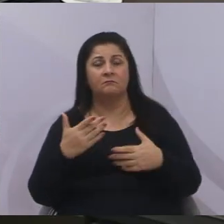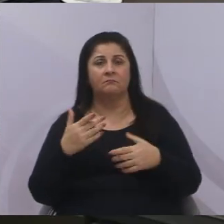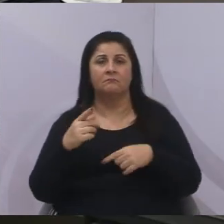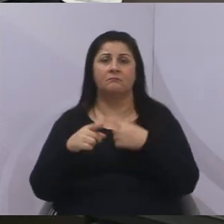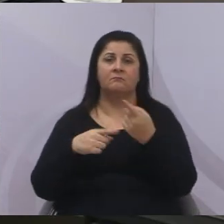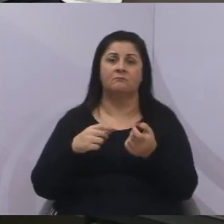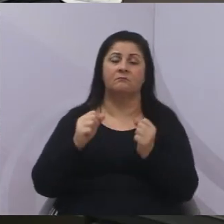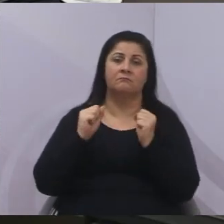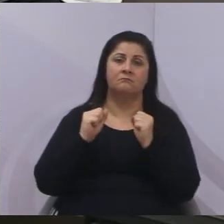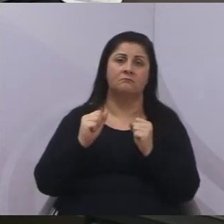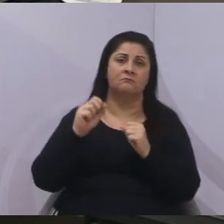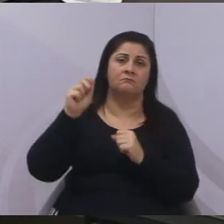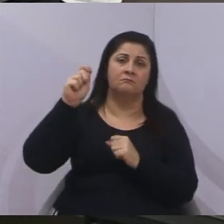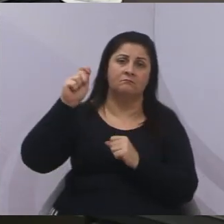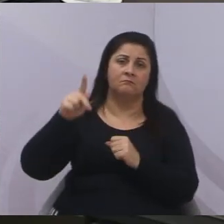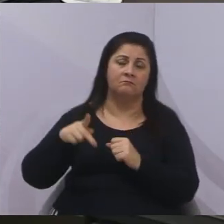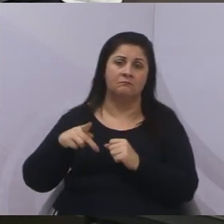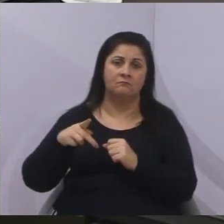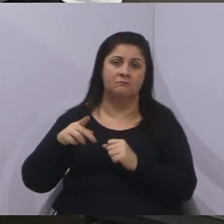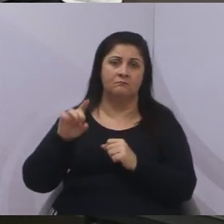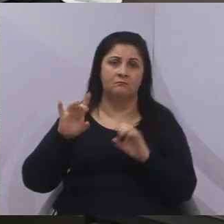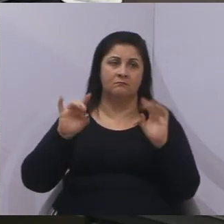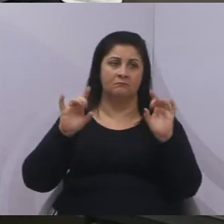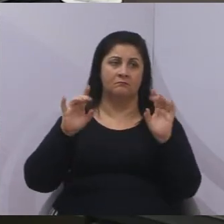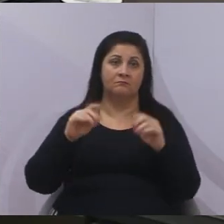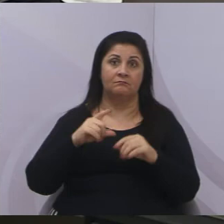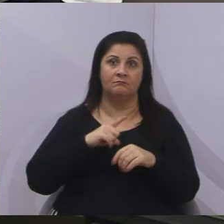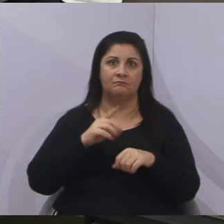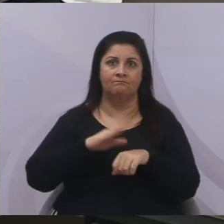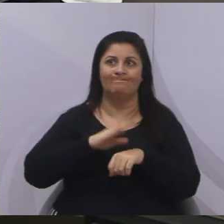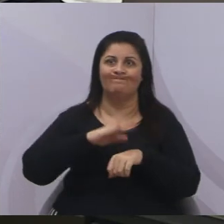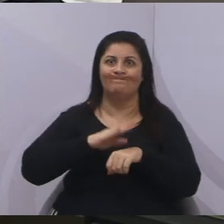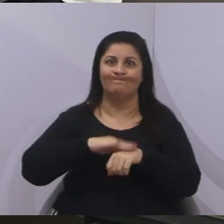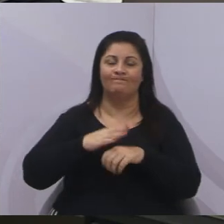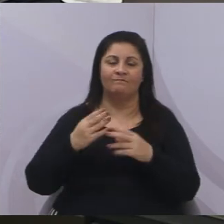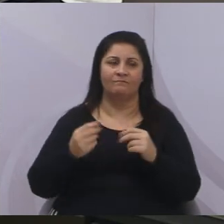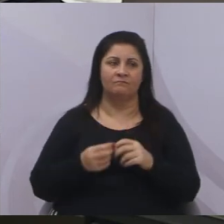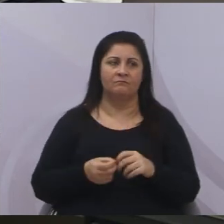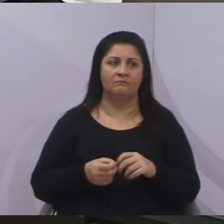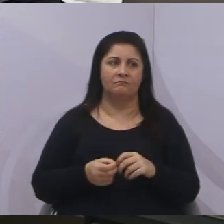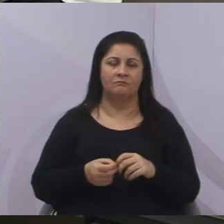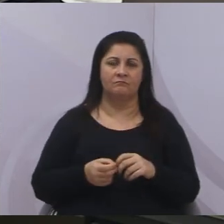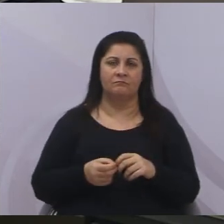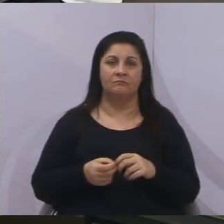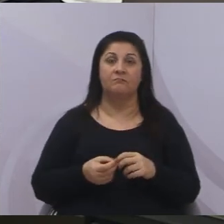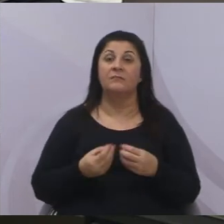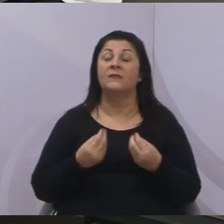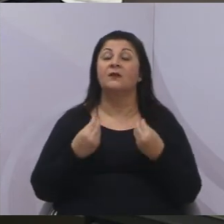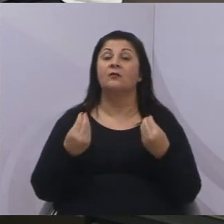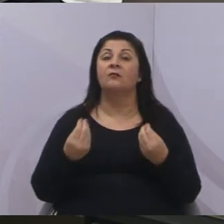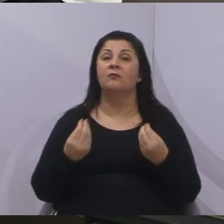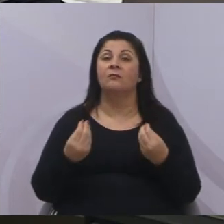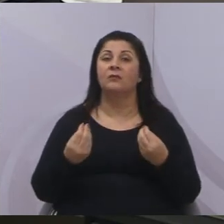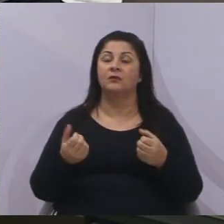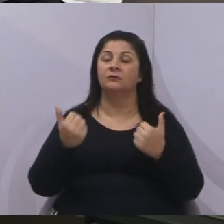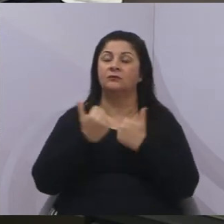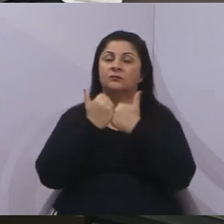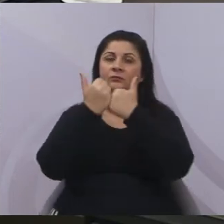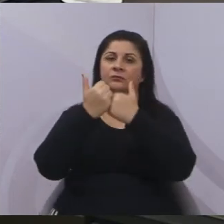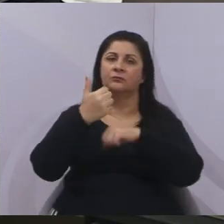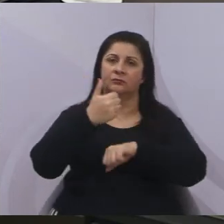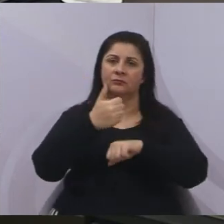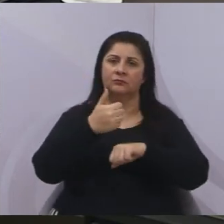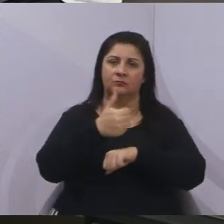especial, tivemos uma avalanche de aposentadorias. E como que nós vamos repor isso? Fica aqui